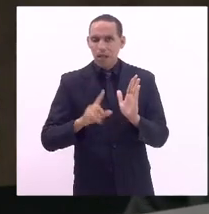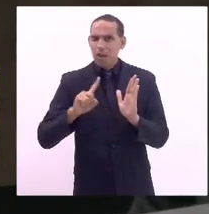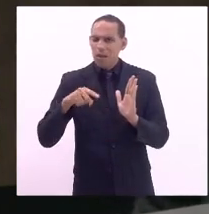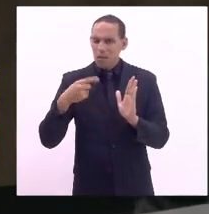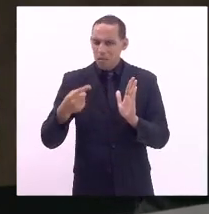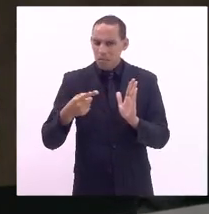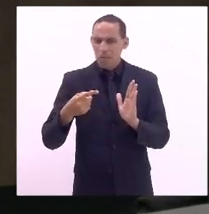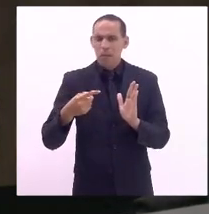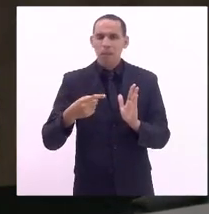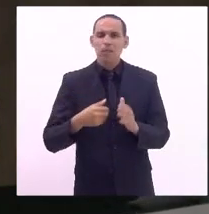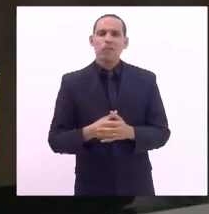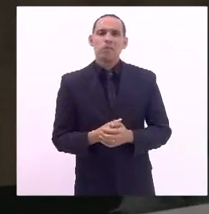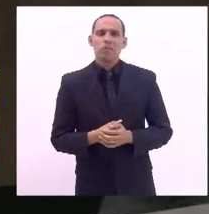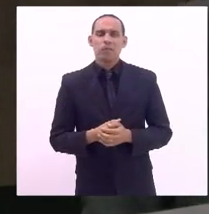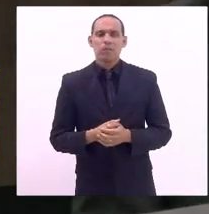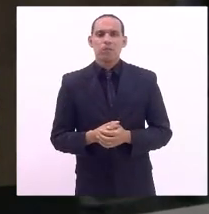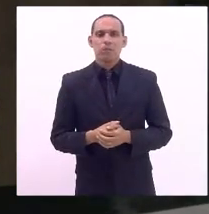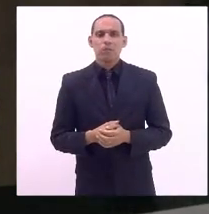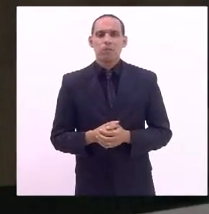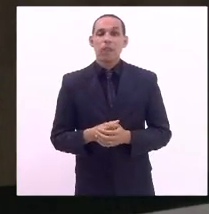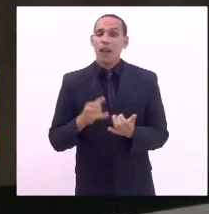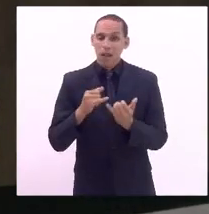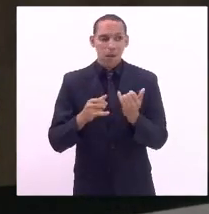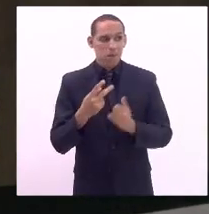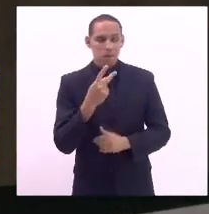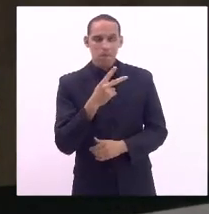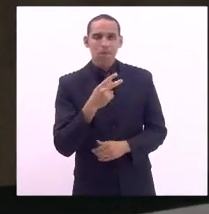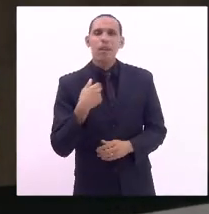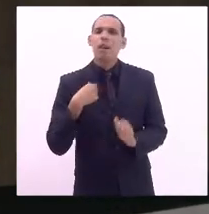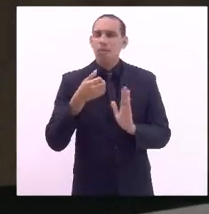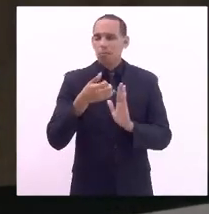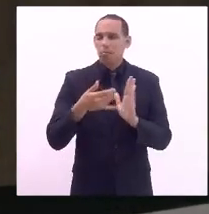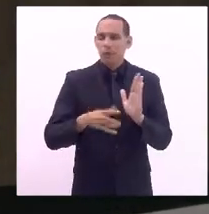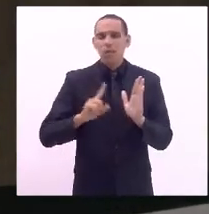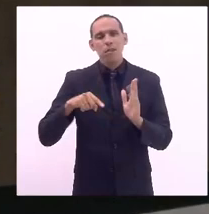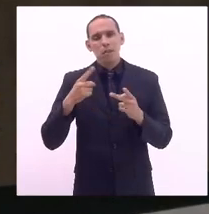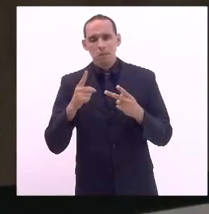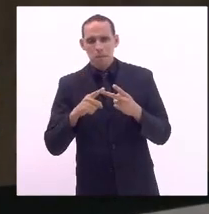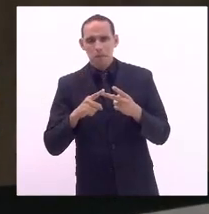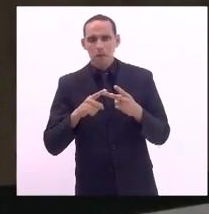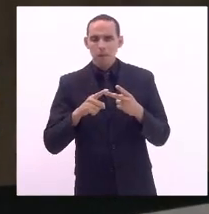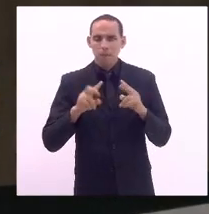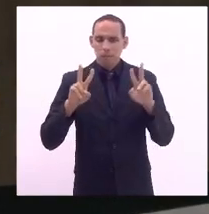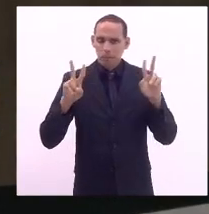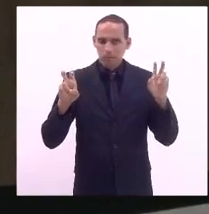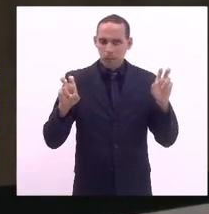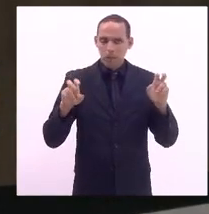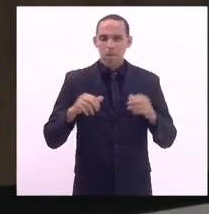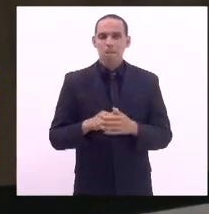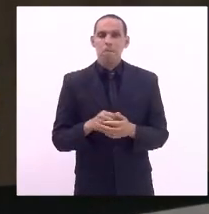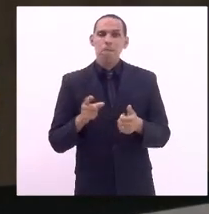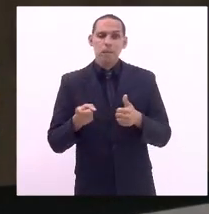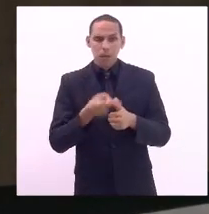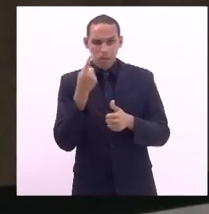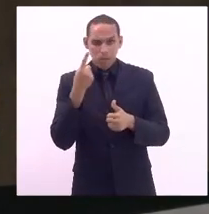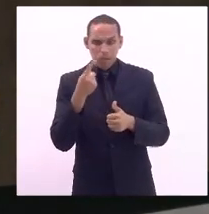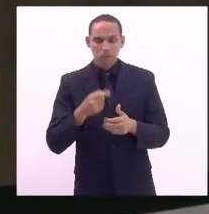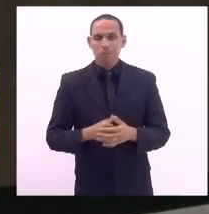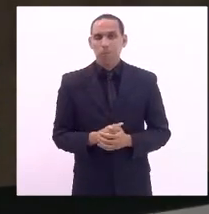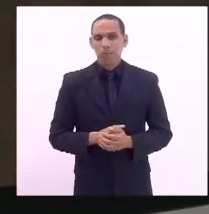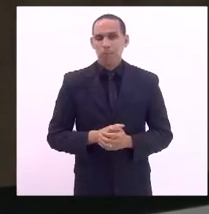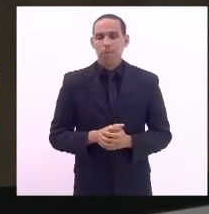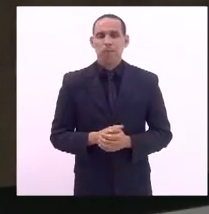tempo, como eu estou tendo a oportunidade de falar. Eu vou primeiro falar da matéria, depois a gente fala do tempo. Primeira coisa,